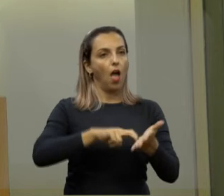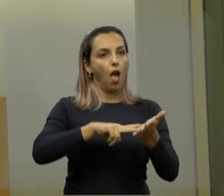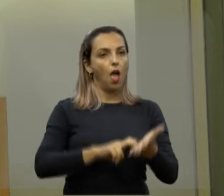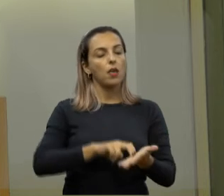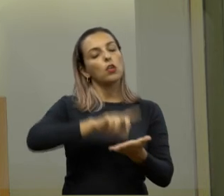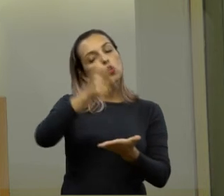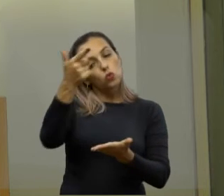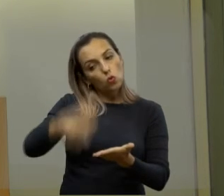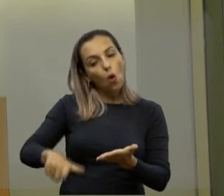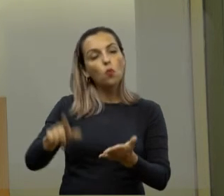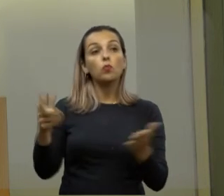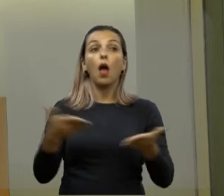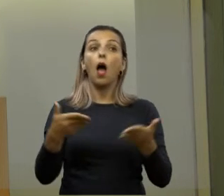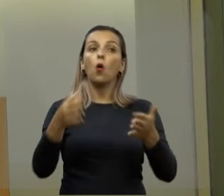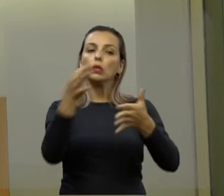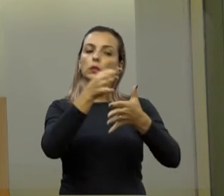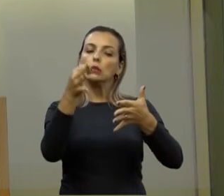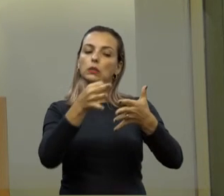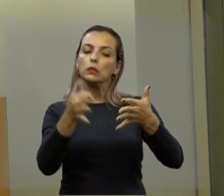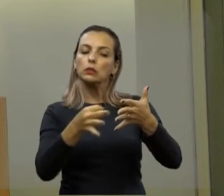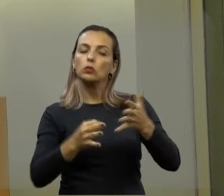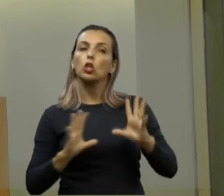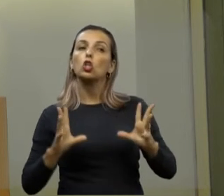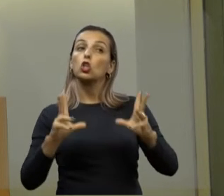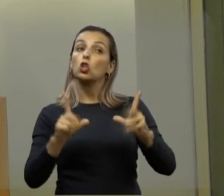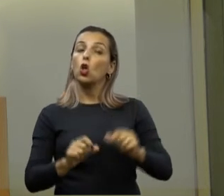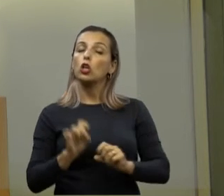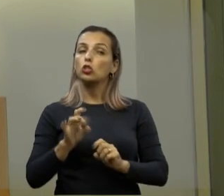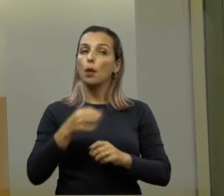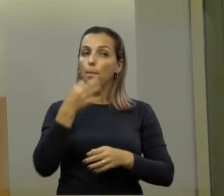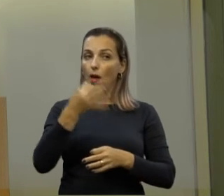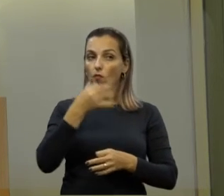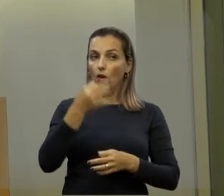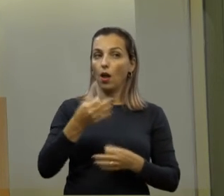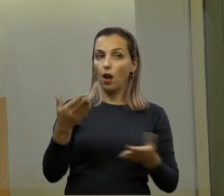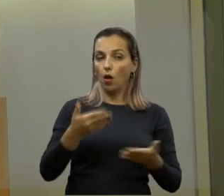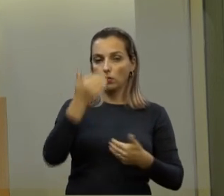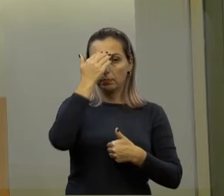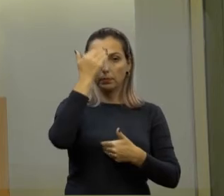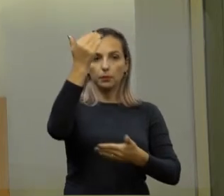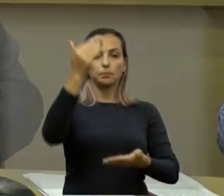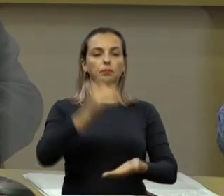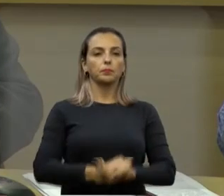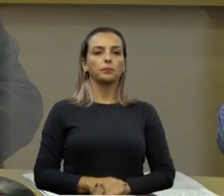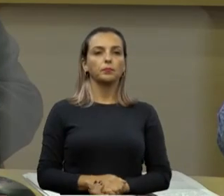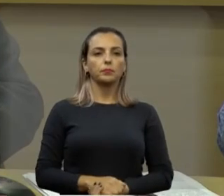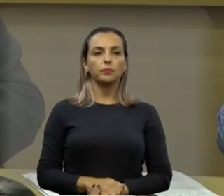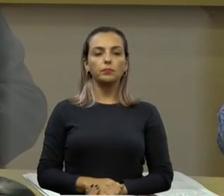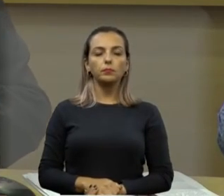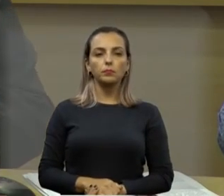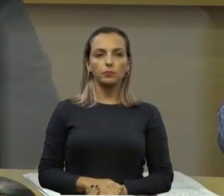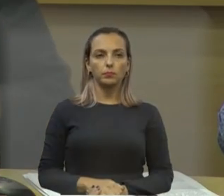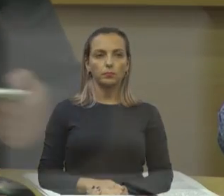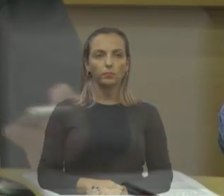aceito agora está especificado todas as culturas só para contribuir com a Fabi que foi falado muito obrigado